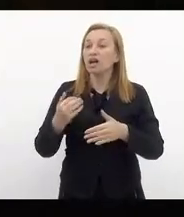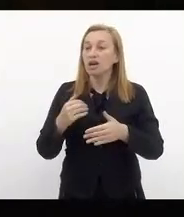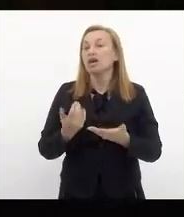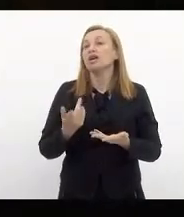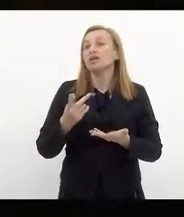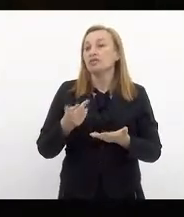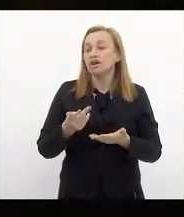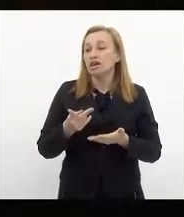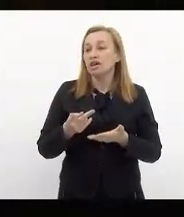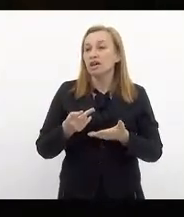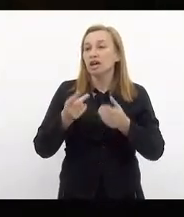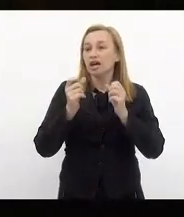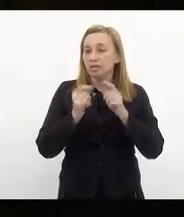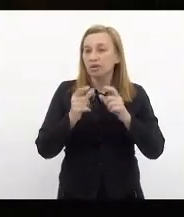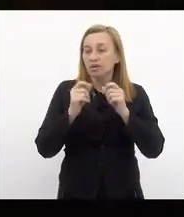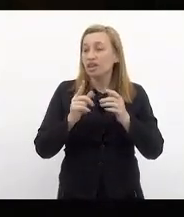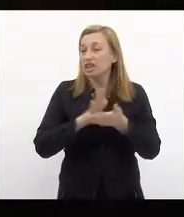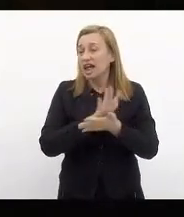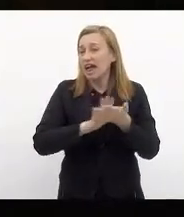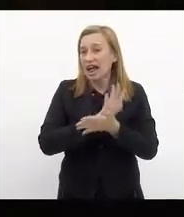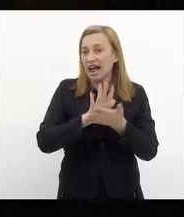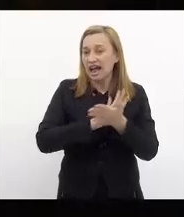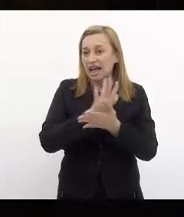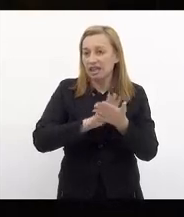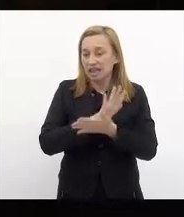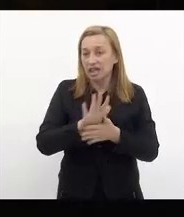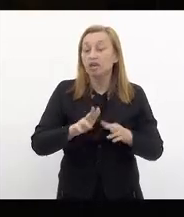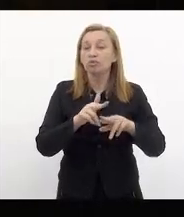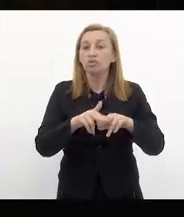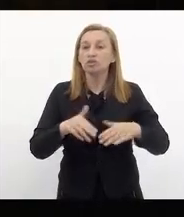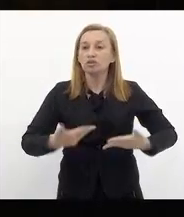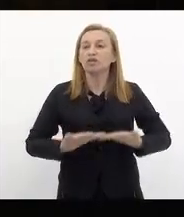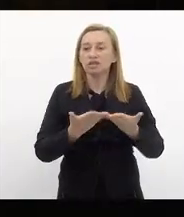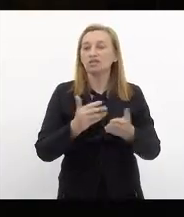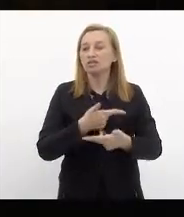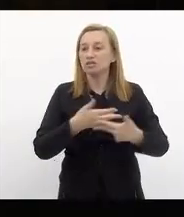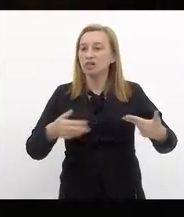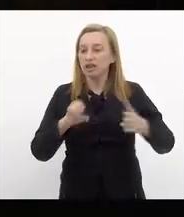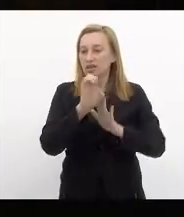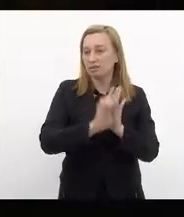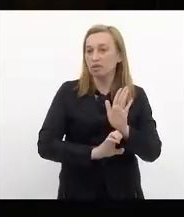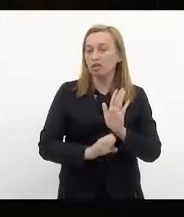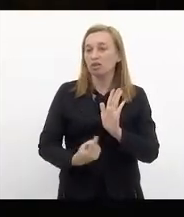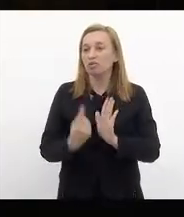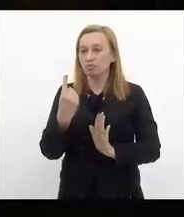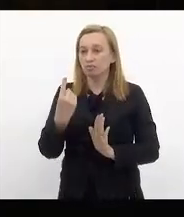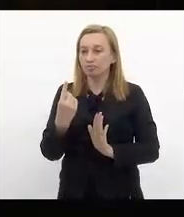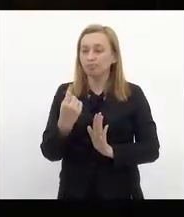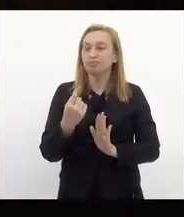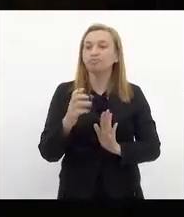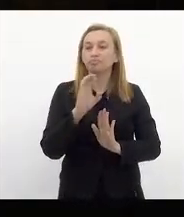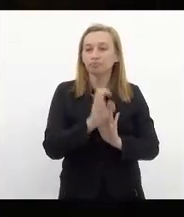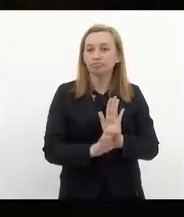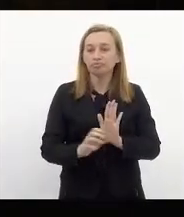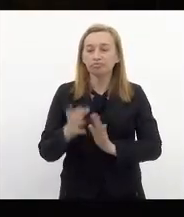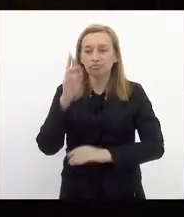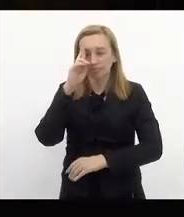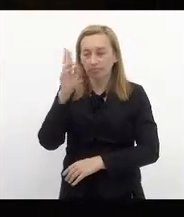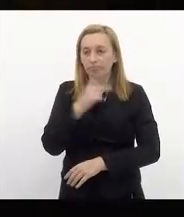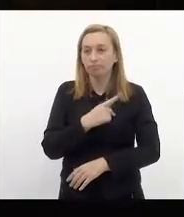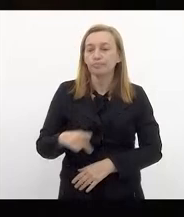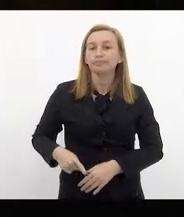protelando e não se questiona. É por isso que nós oferecemos várias emendas, e uma delas, senhora presidenta,